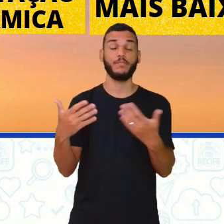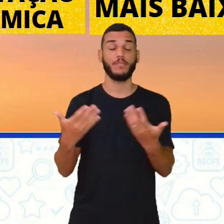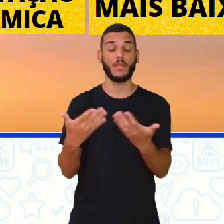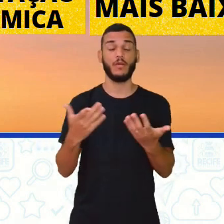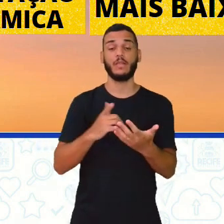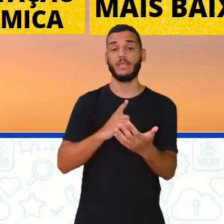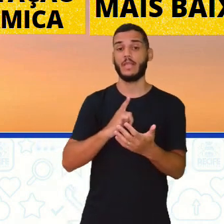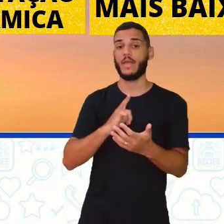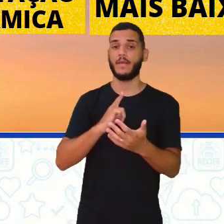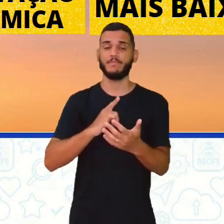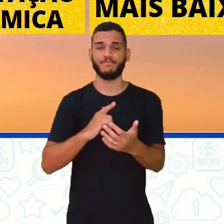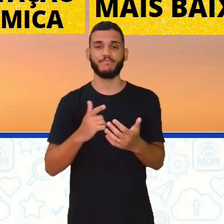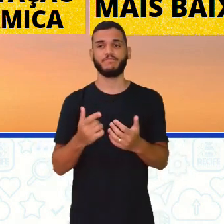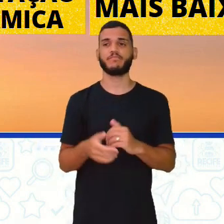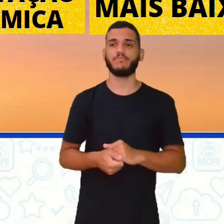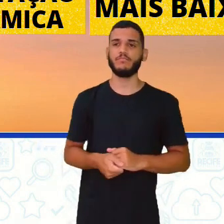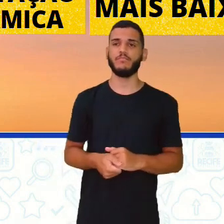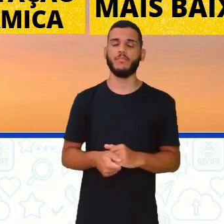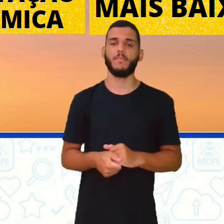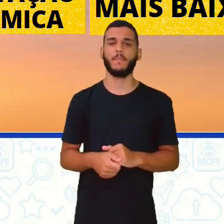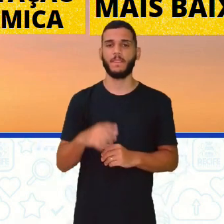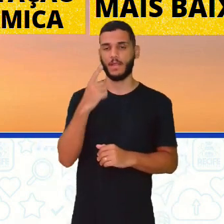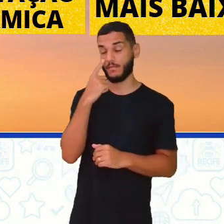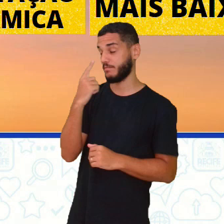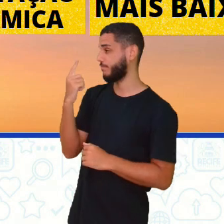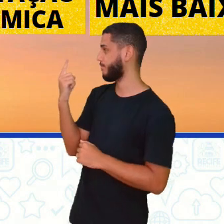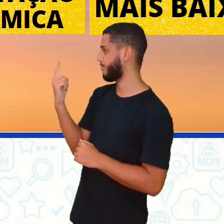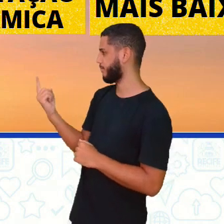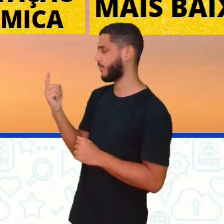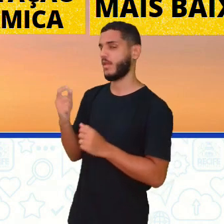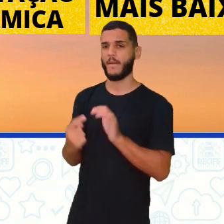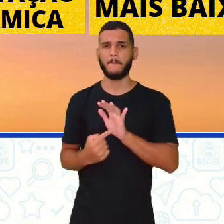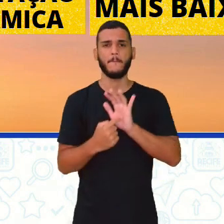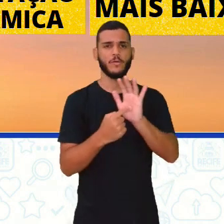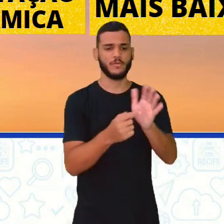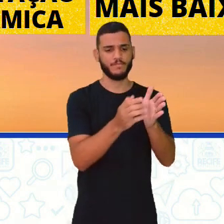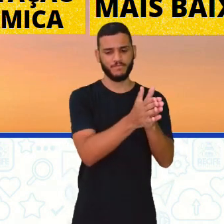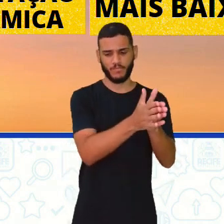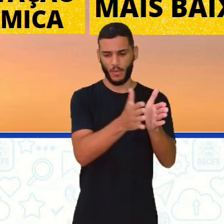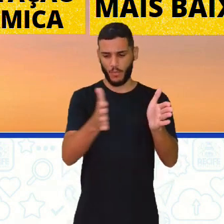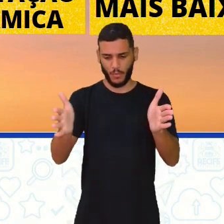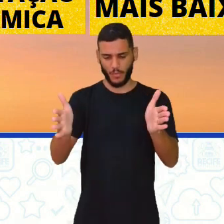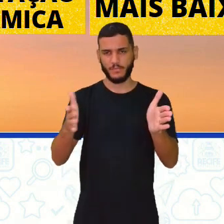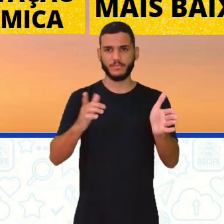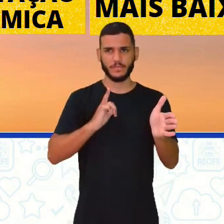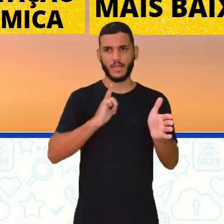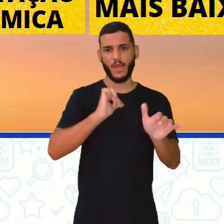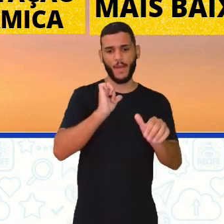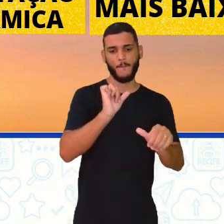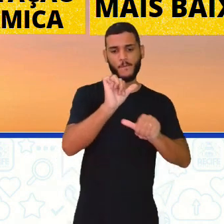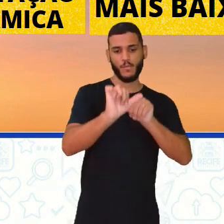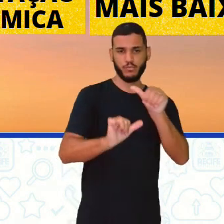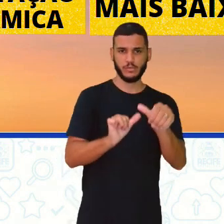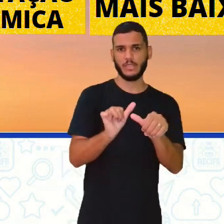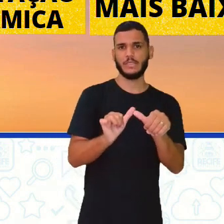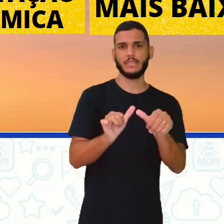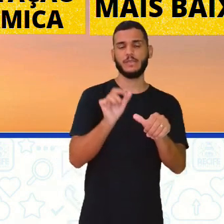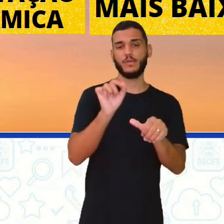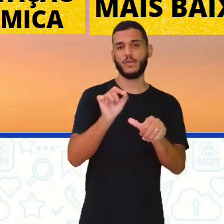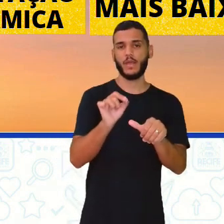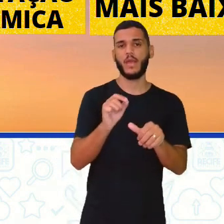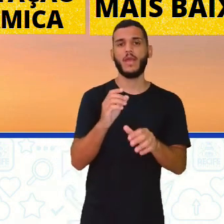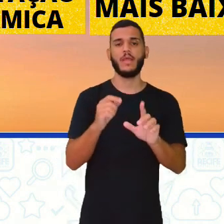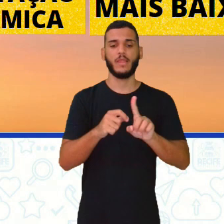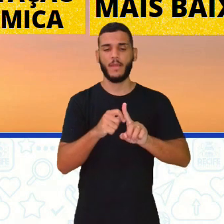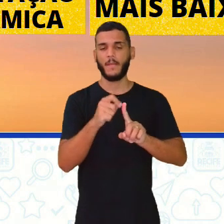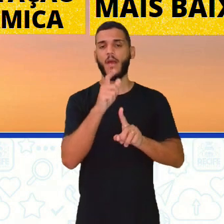apontar cada uma dessas etapas. E aqui eu escolhi a mudança de estado físico, ou seja, o estado físico da